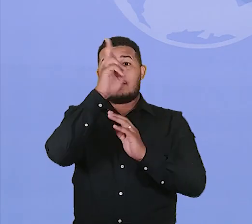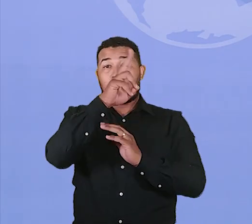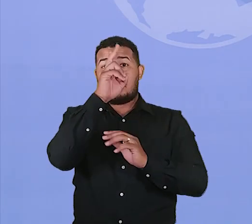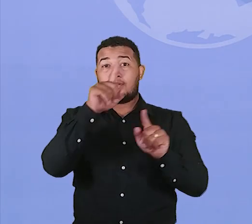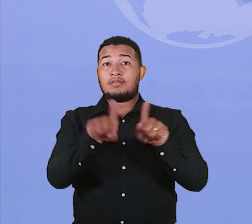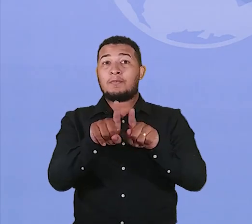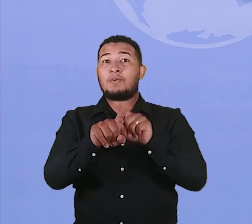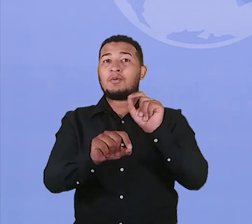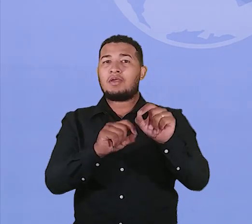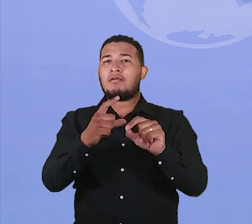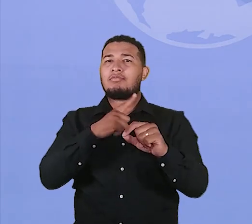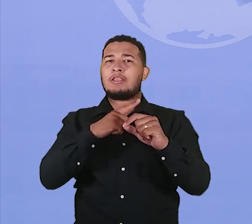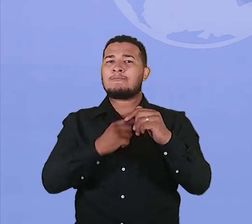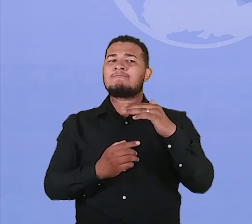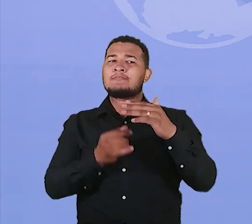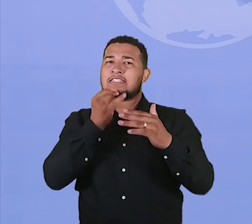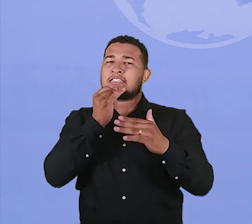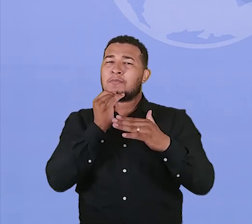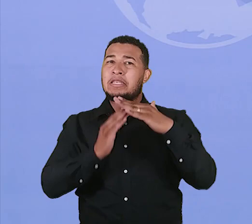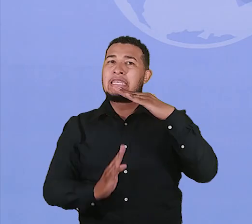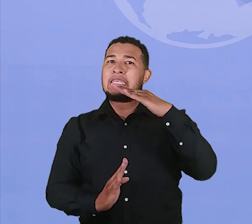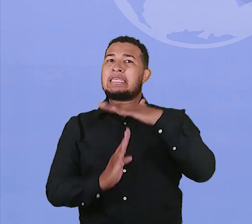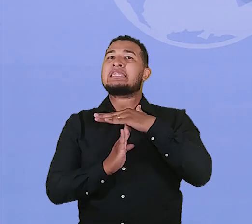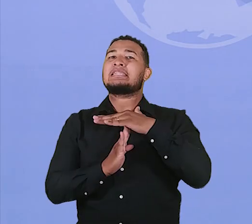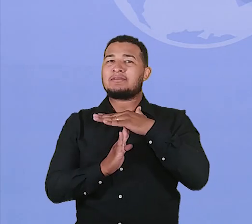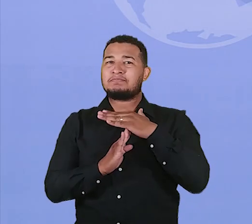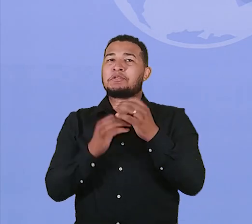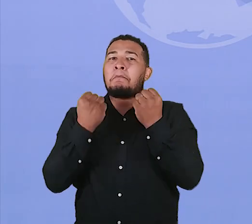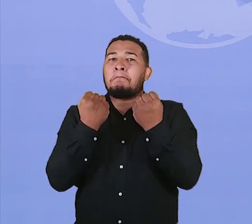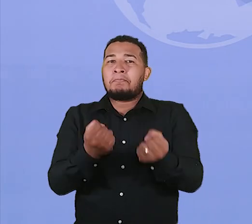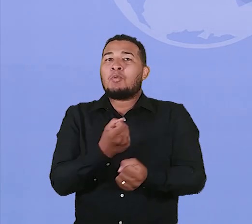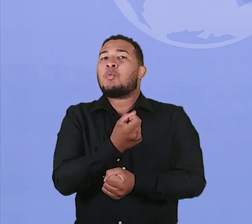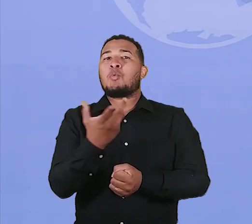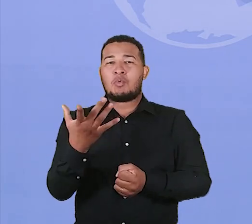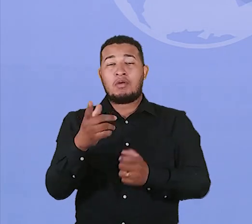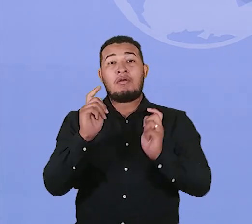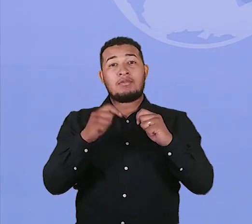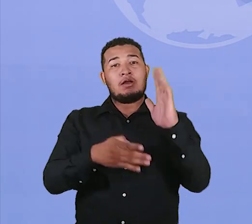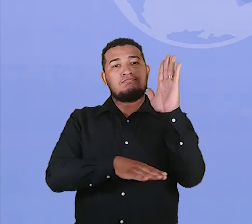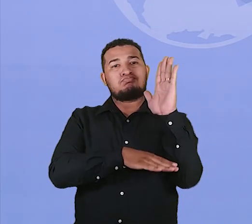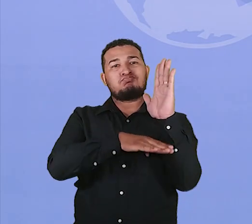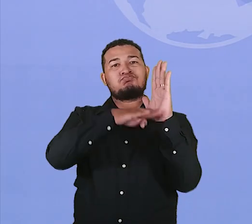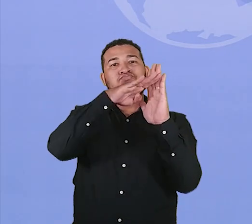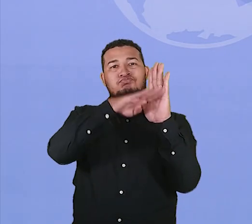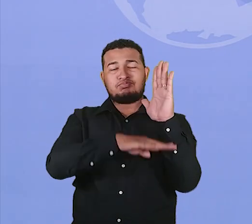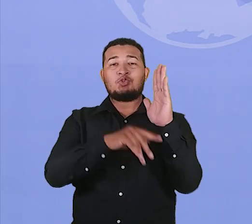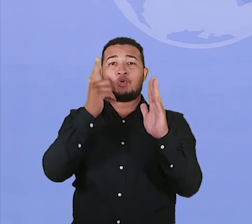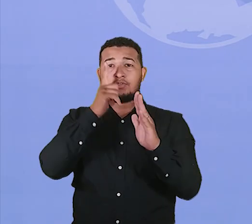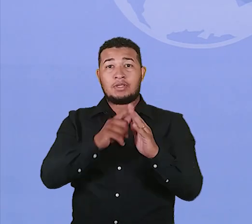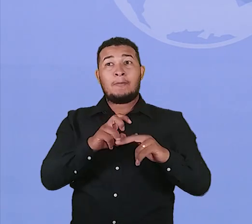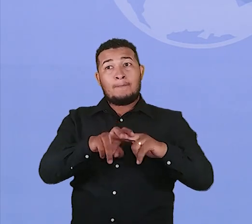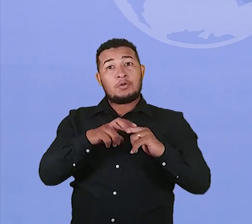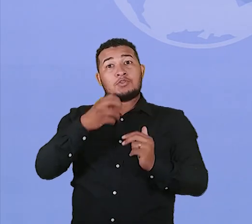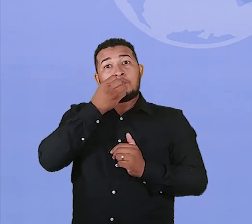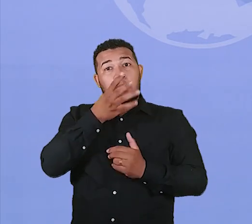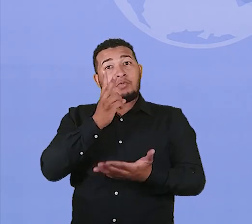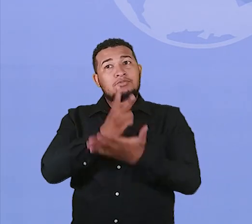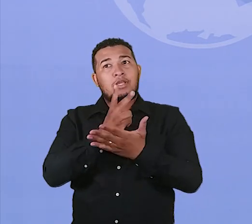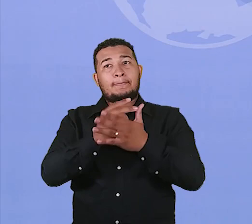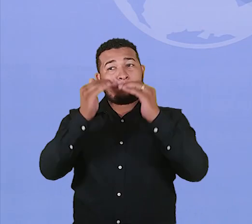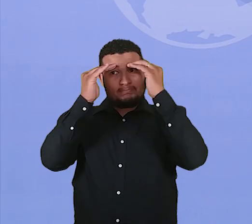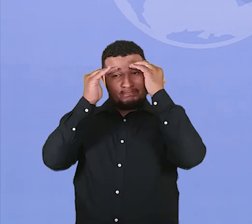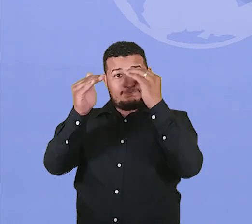e lembrando que tem ali um limite de peso na que o elevador é consegue transportar então sempre é